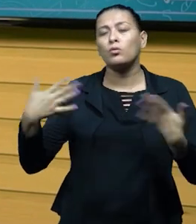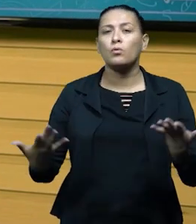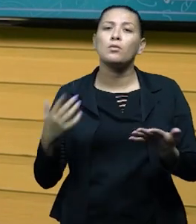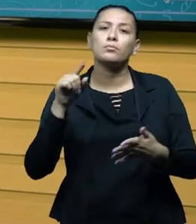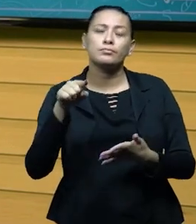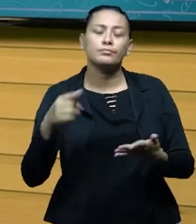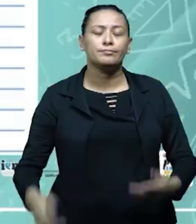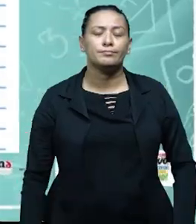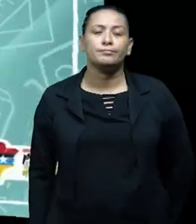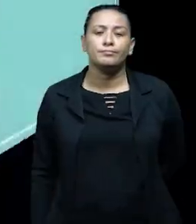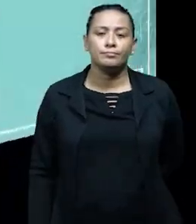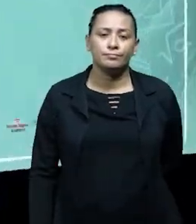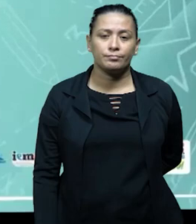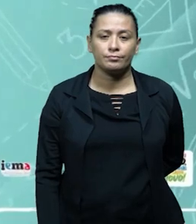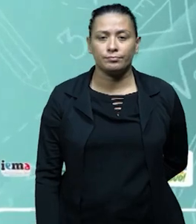para